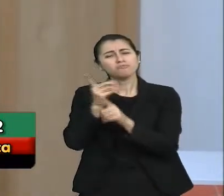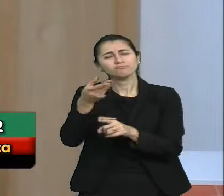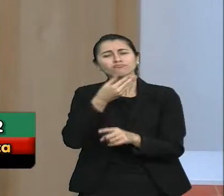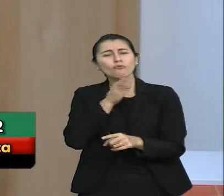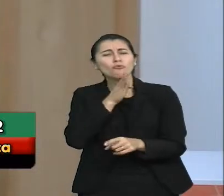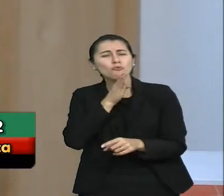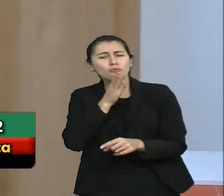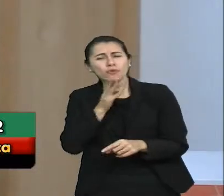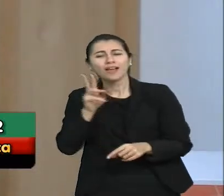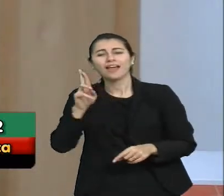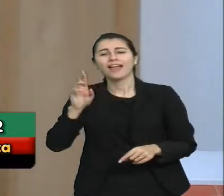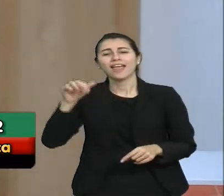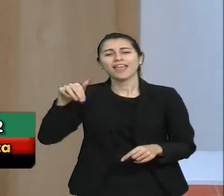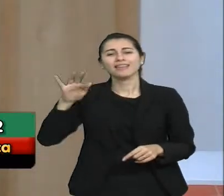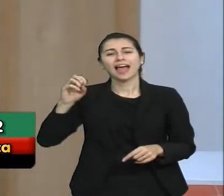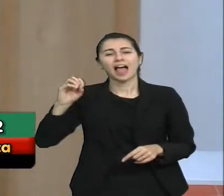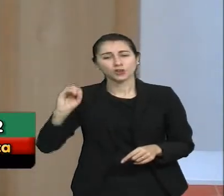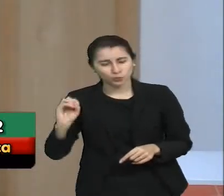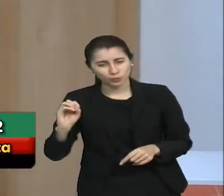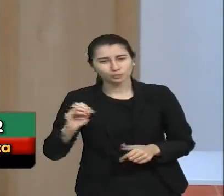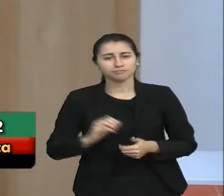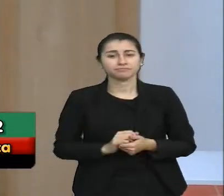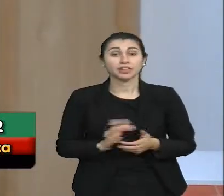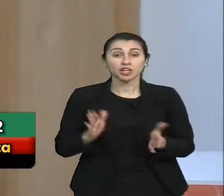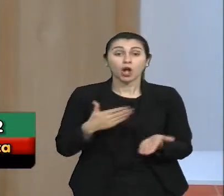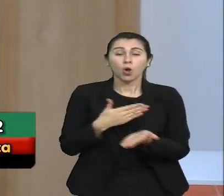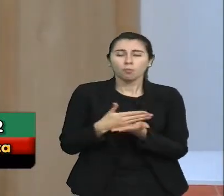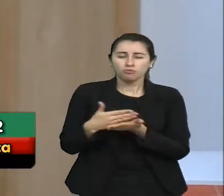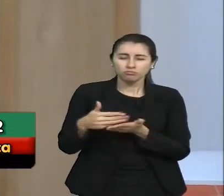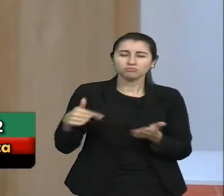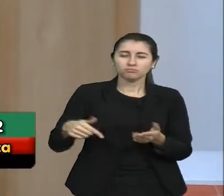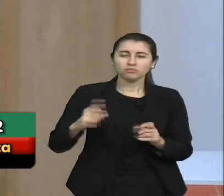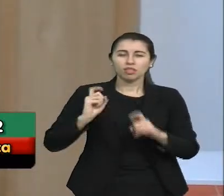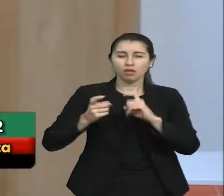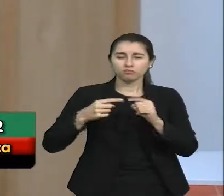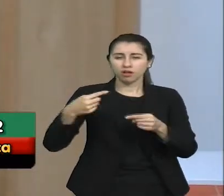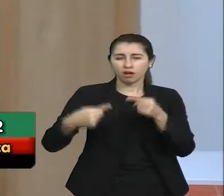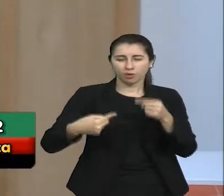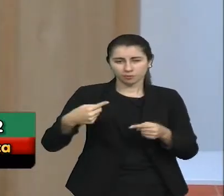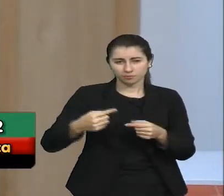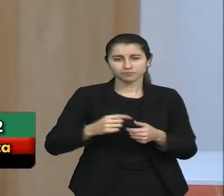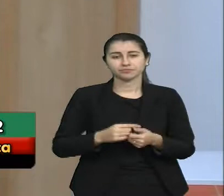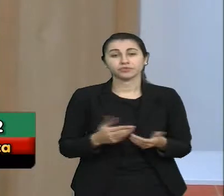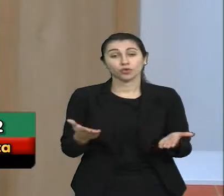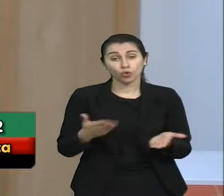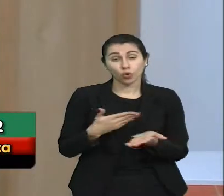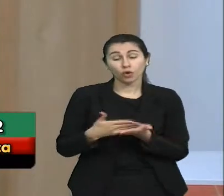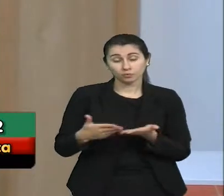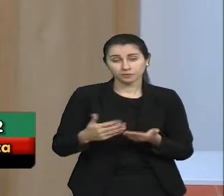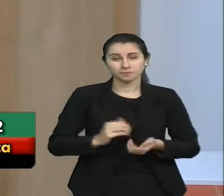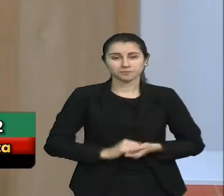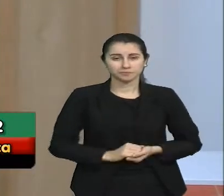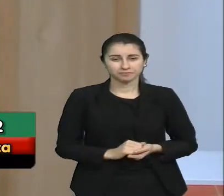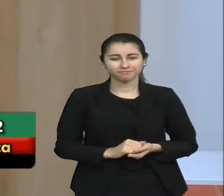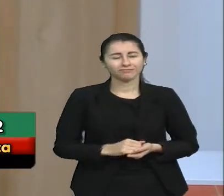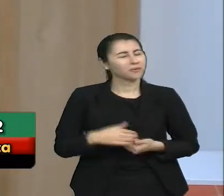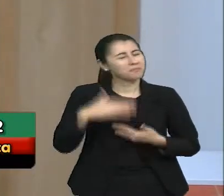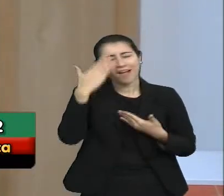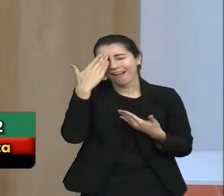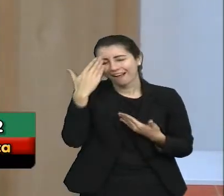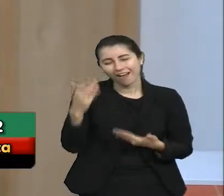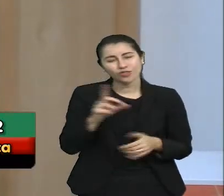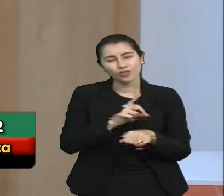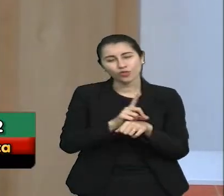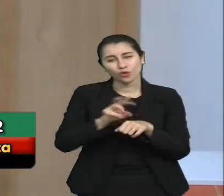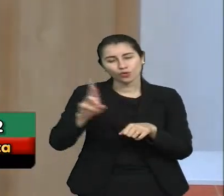que foi um dos iniciadores deste fórum aqui, que hoje acontece. Então, Dr. Renato, muito obrigado.